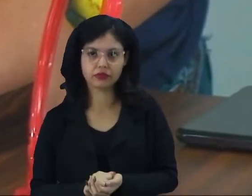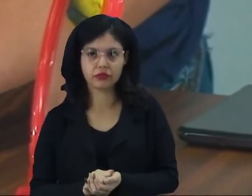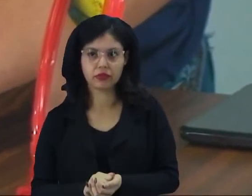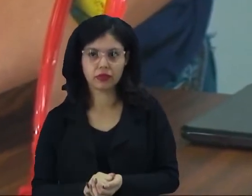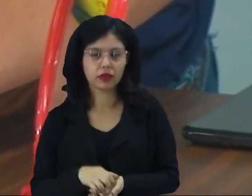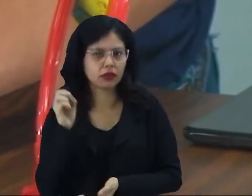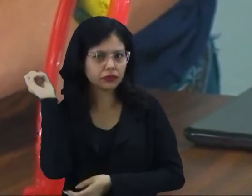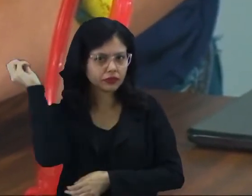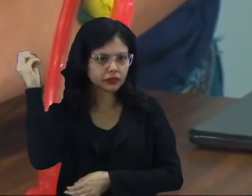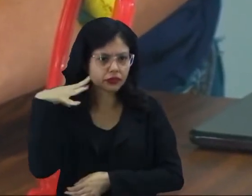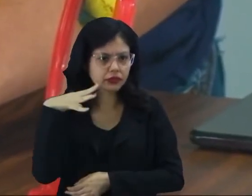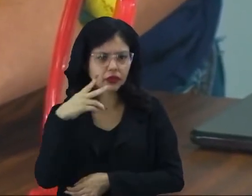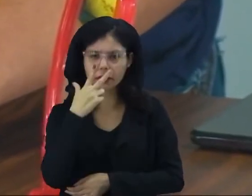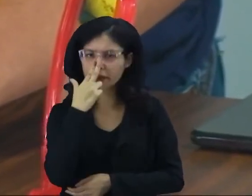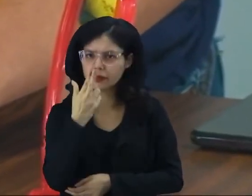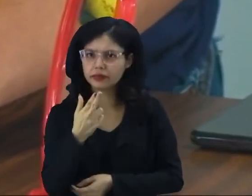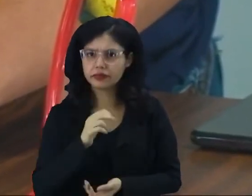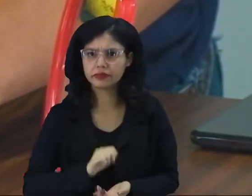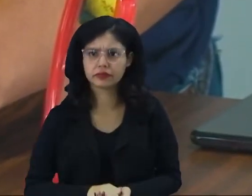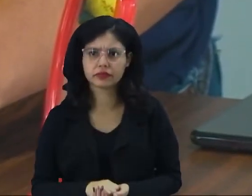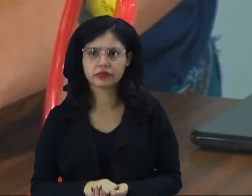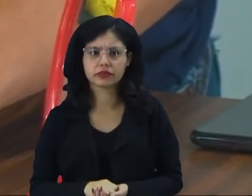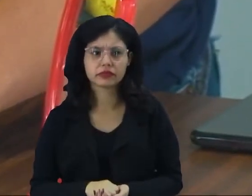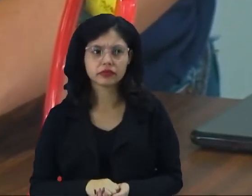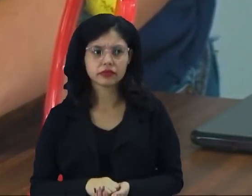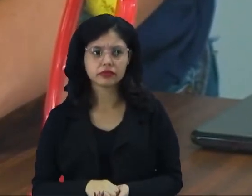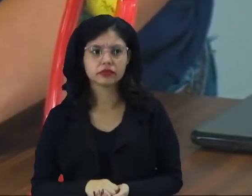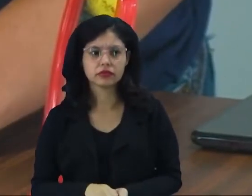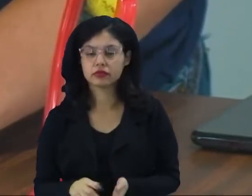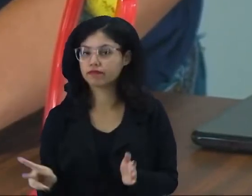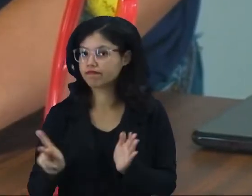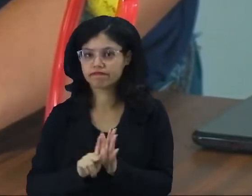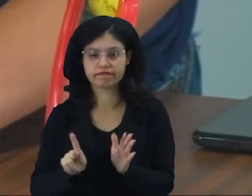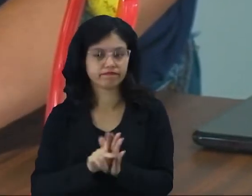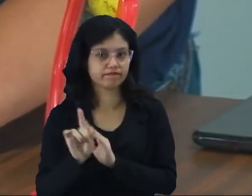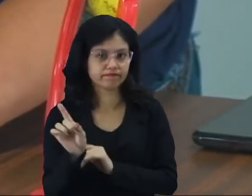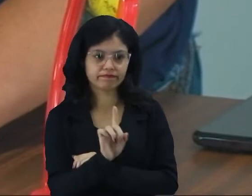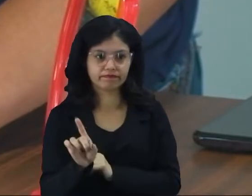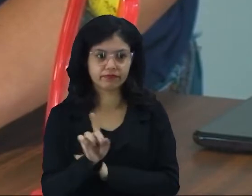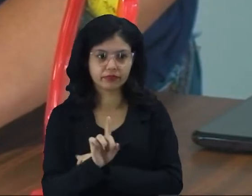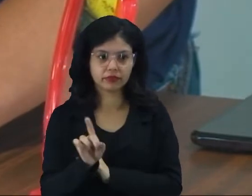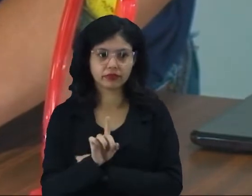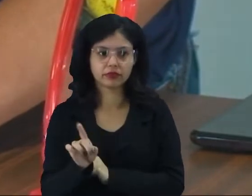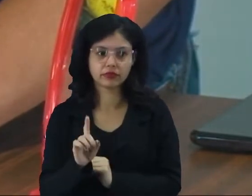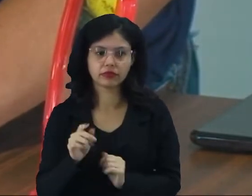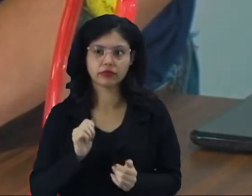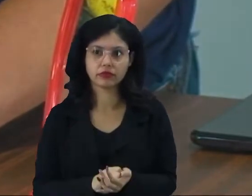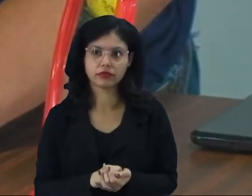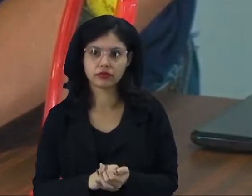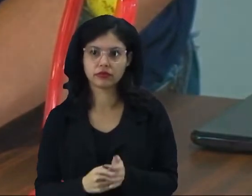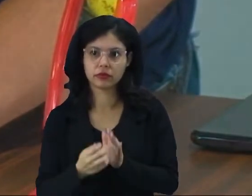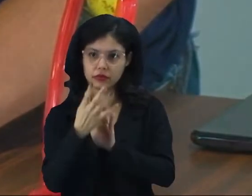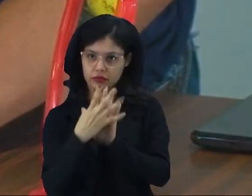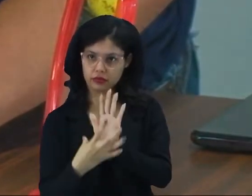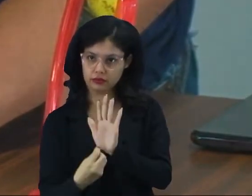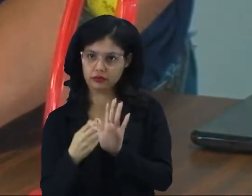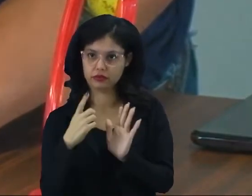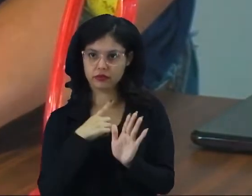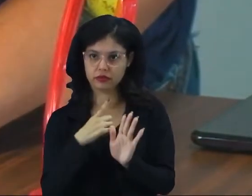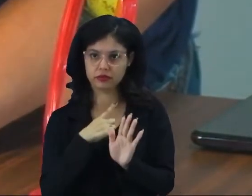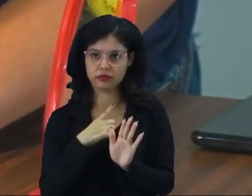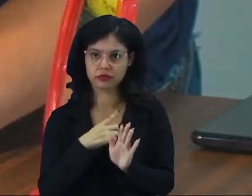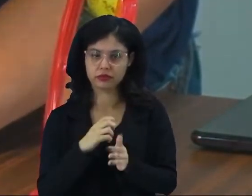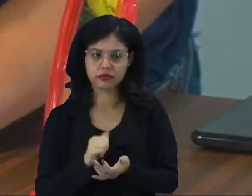essa luz que aparece aqui, crianças? Não é uma luz própria. Olha, ela recebe